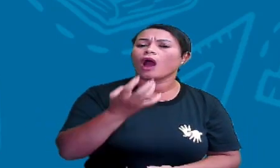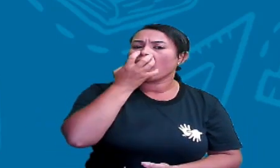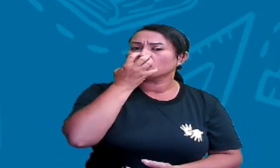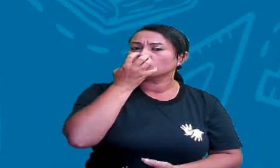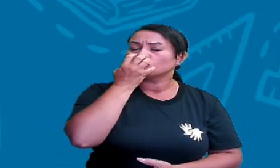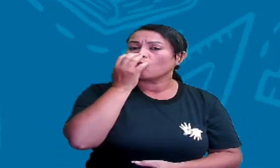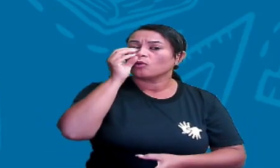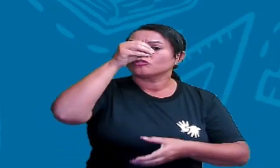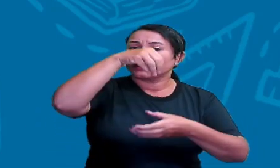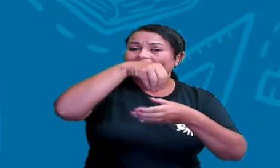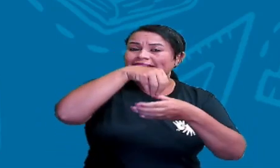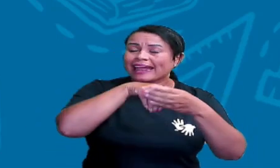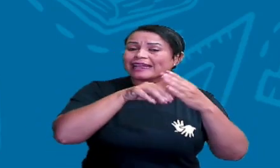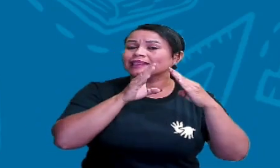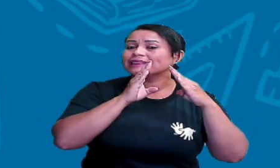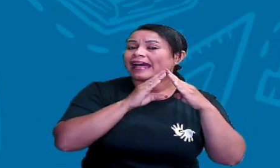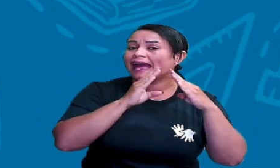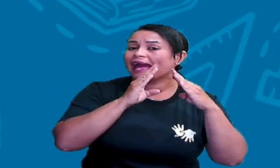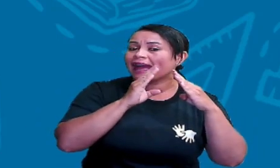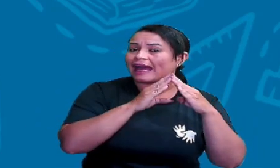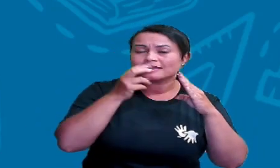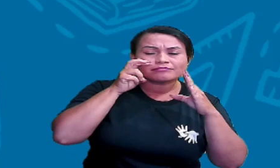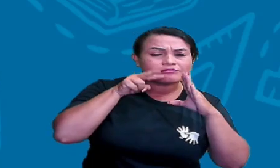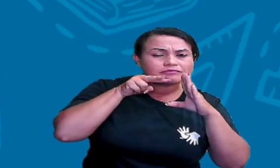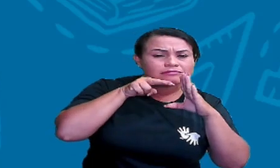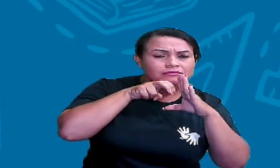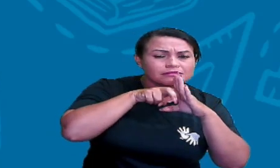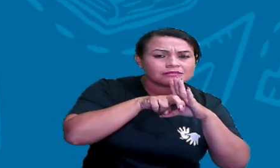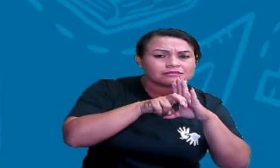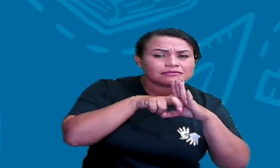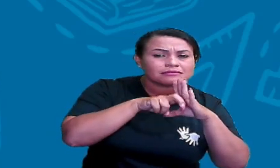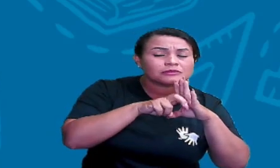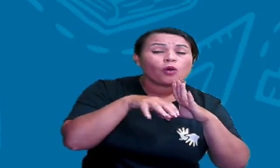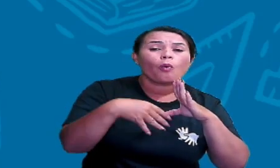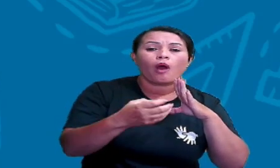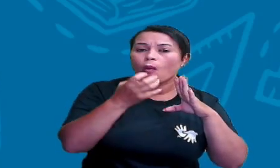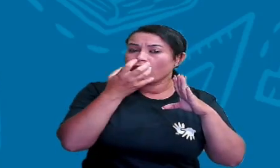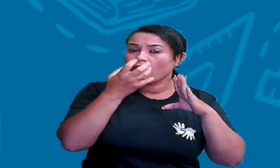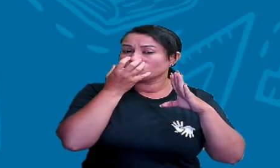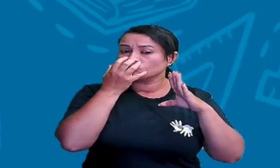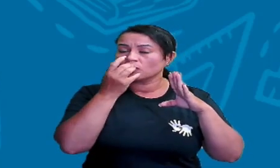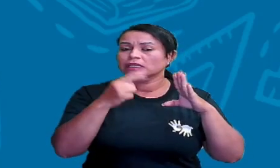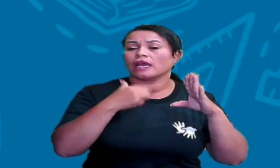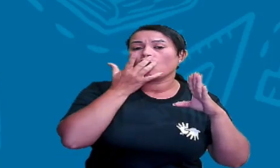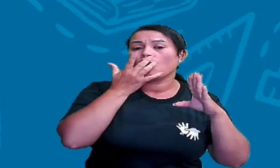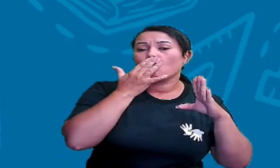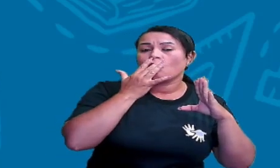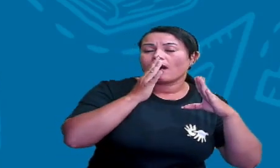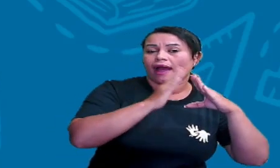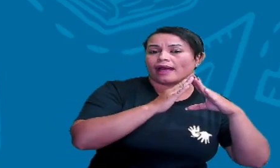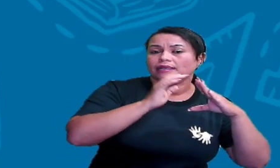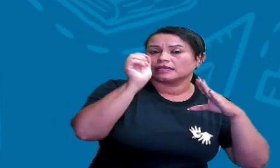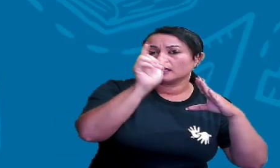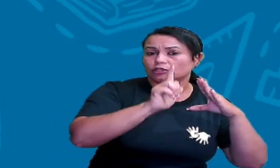da casinha? Você está vendo duas casas aí, né? A casinha azul e a